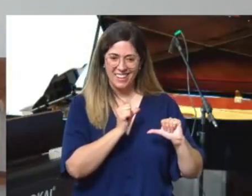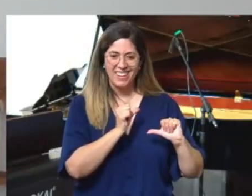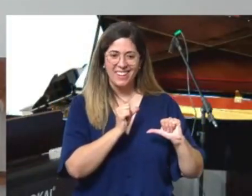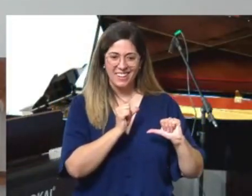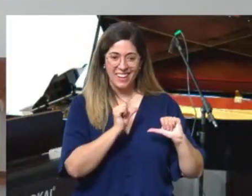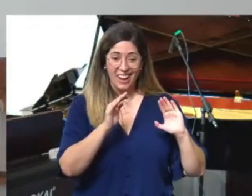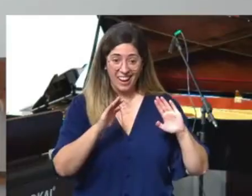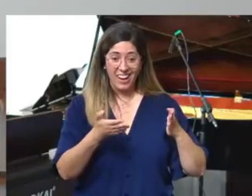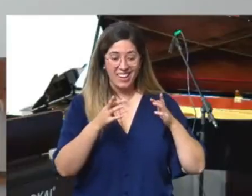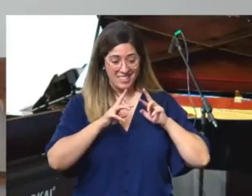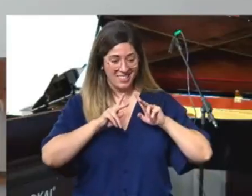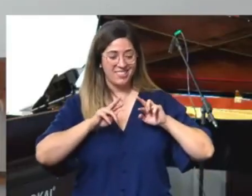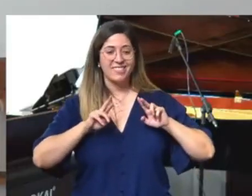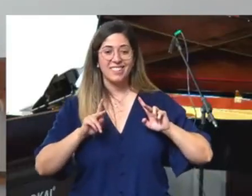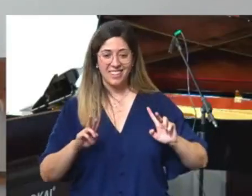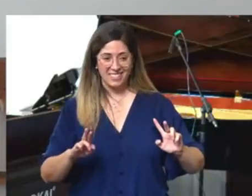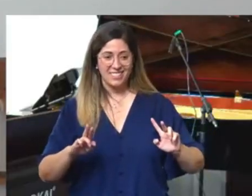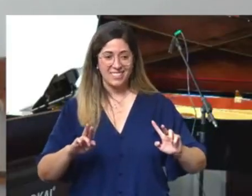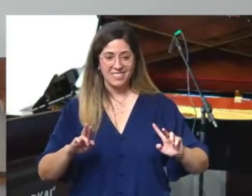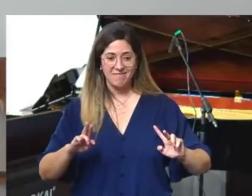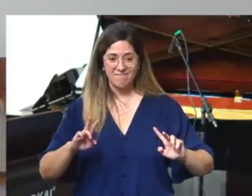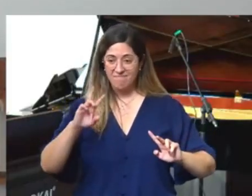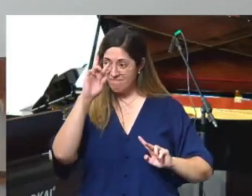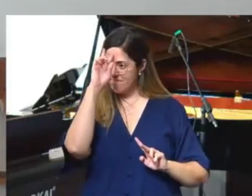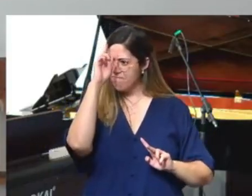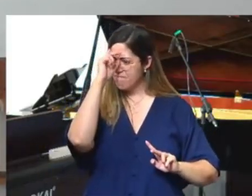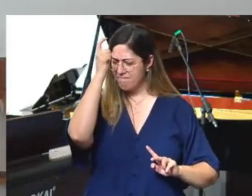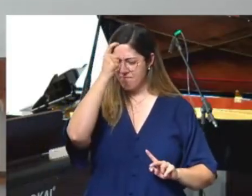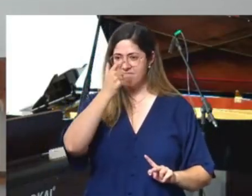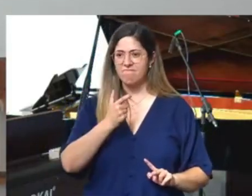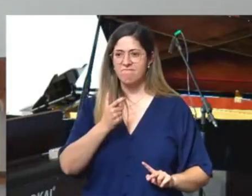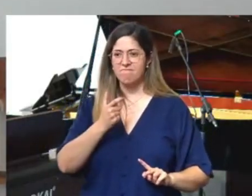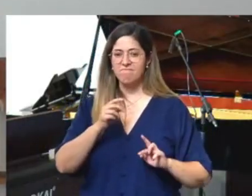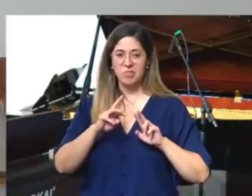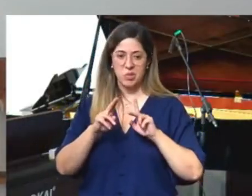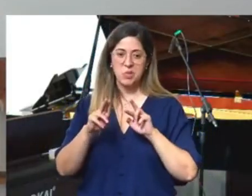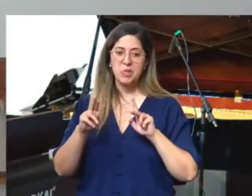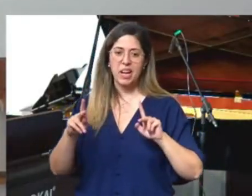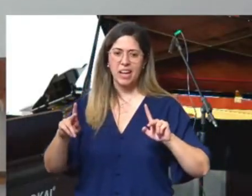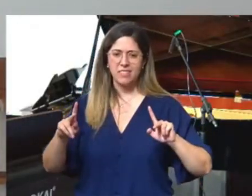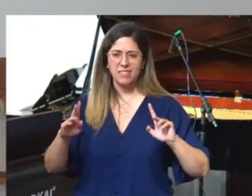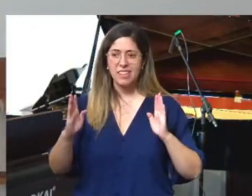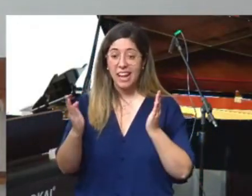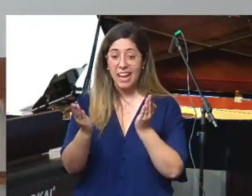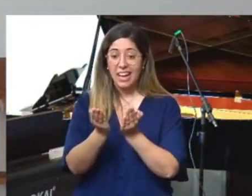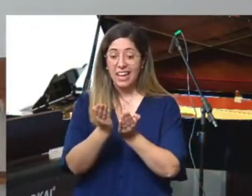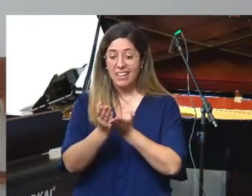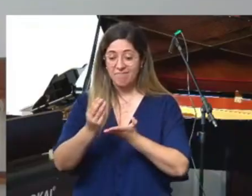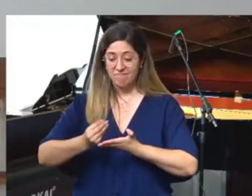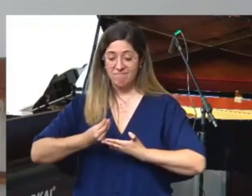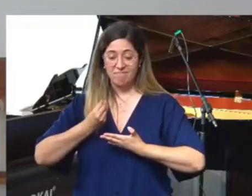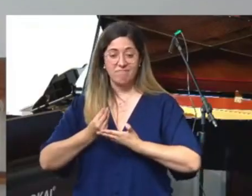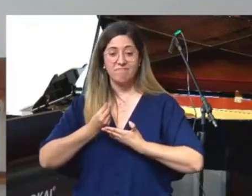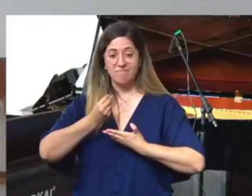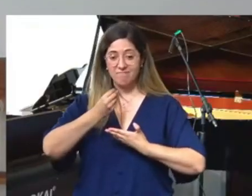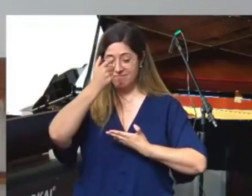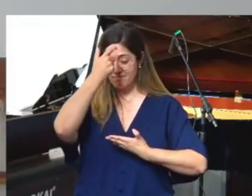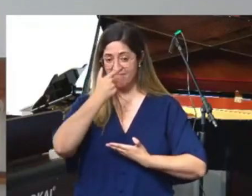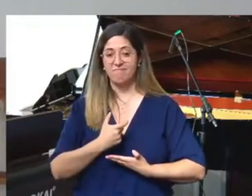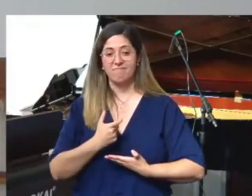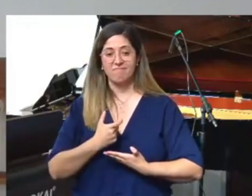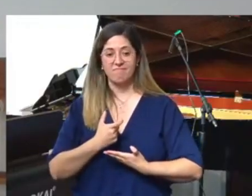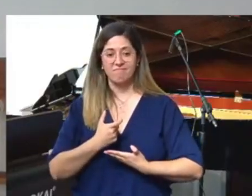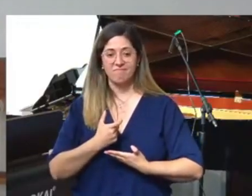e ao ter mudado o coração, o comportamento é alterado. E as pessoas vivem de forma prática